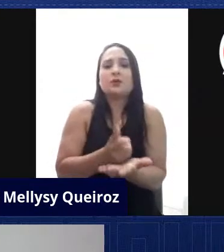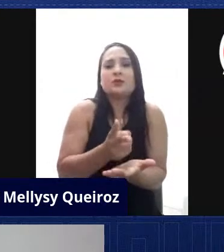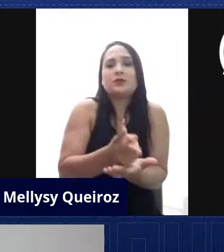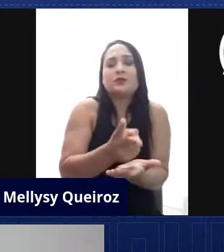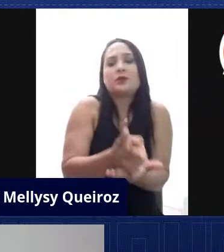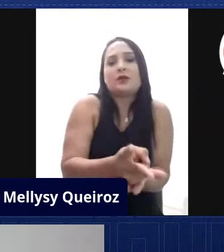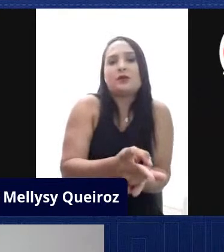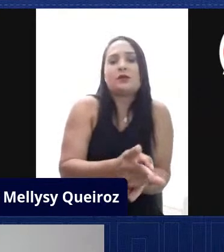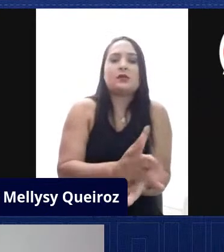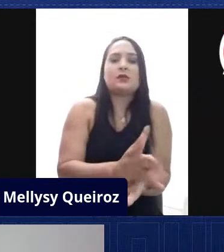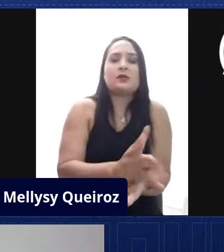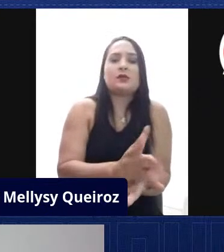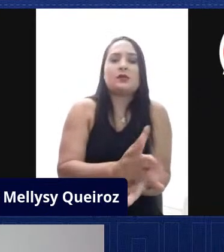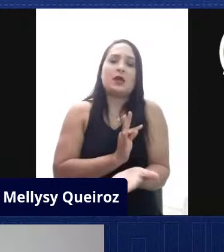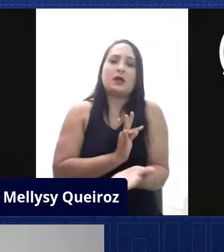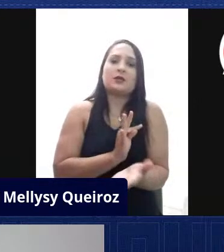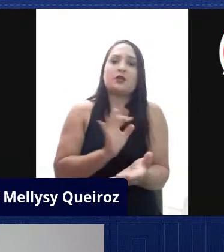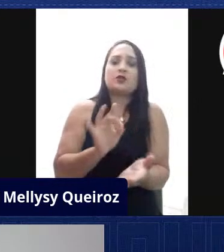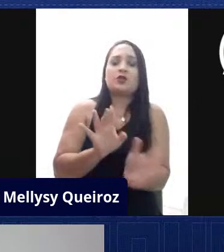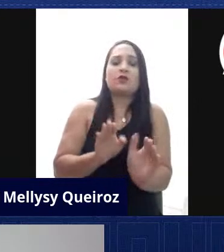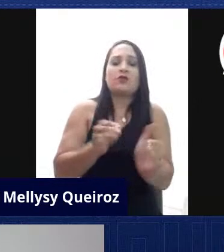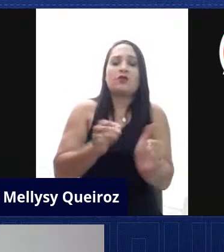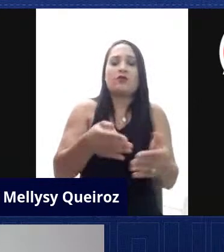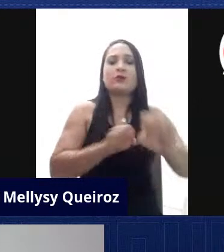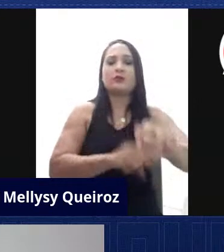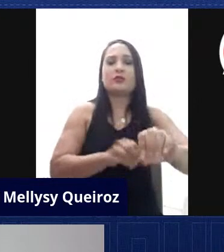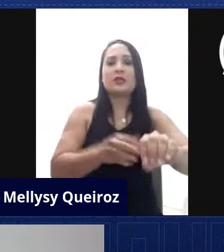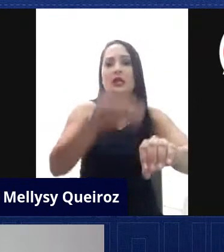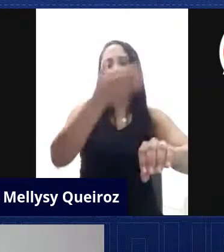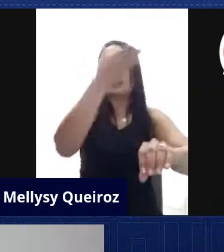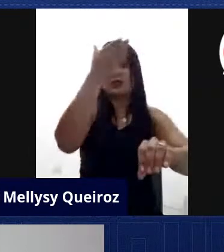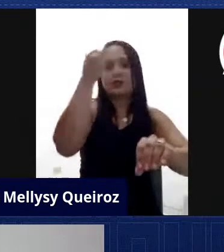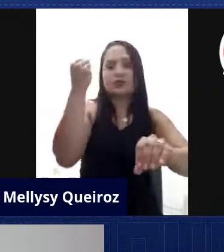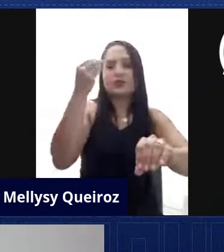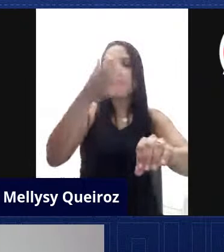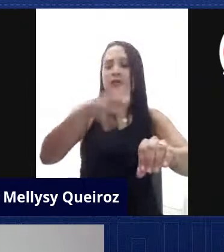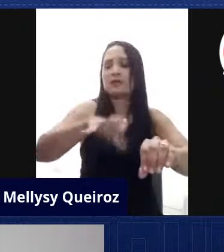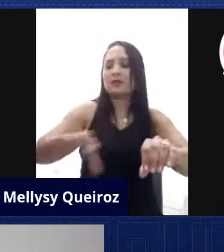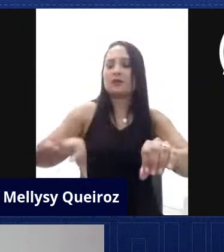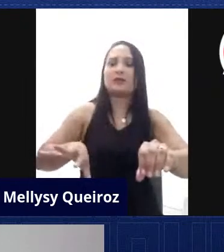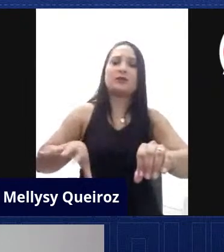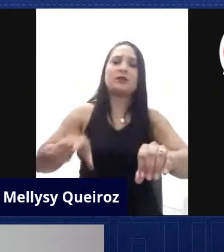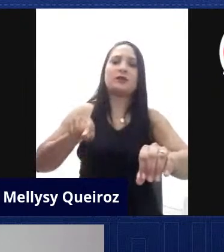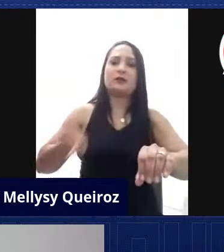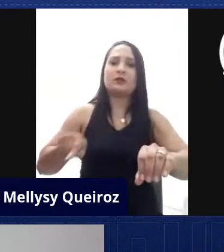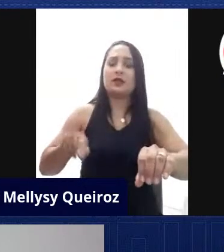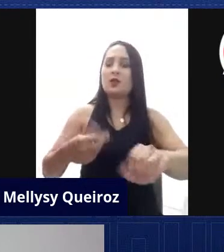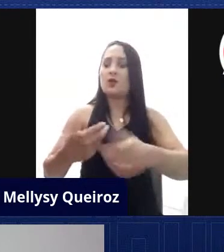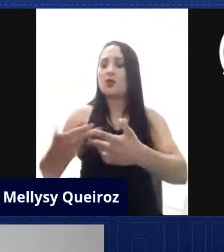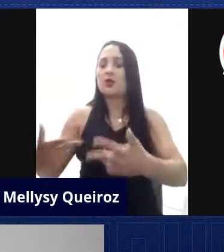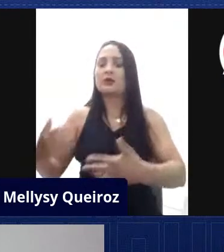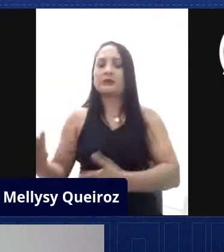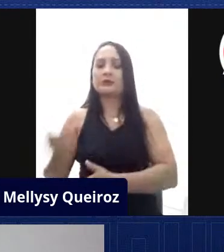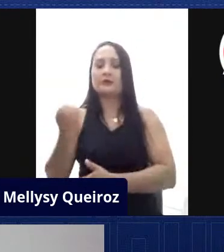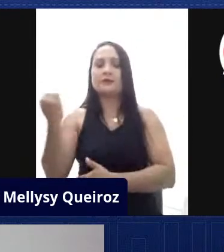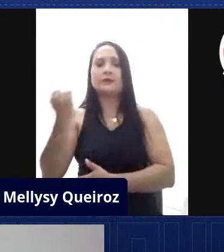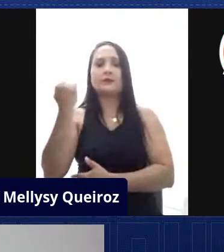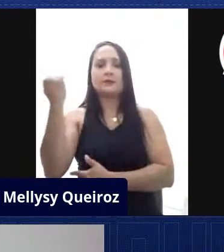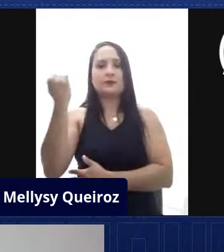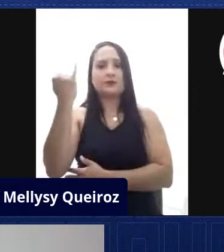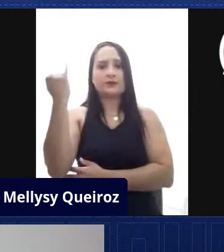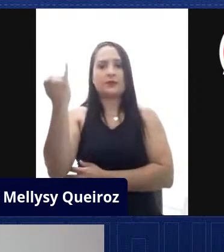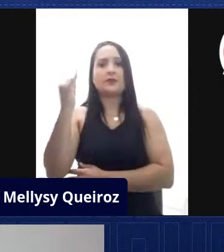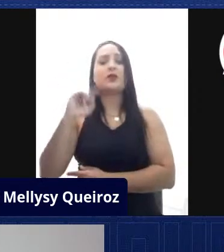mais educacional, e deixar de lado essas outras questões tão importantes e fundamentais. A gente tinha